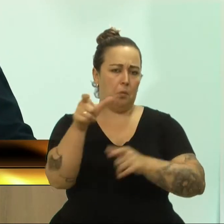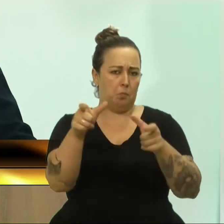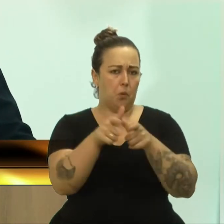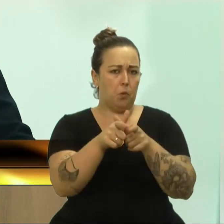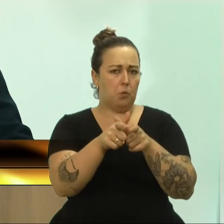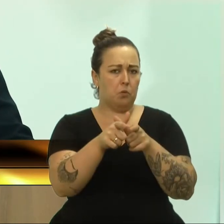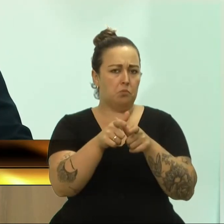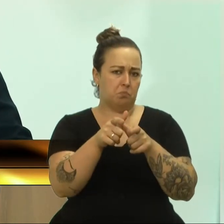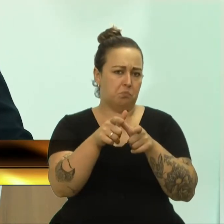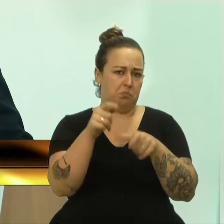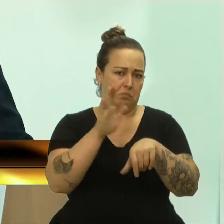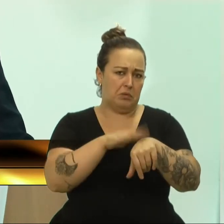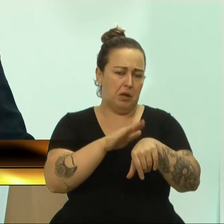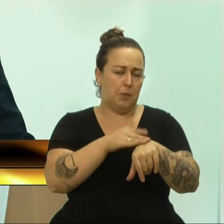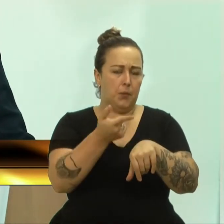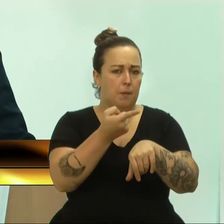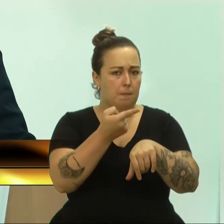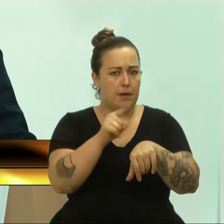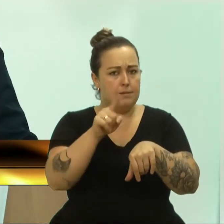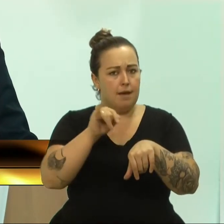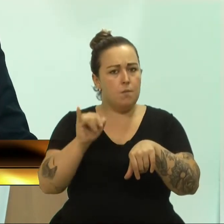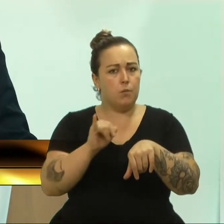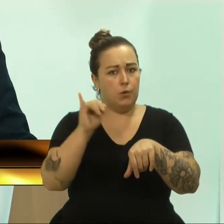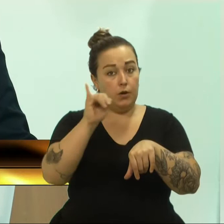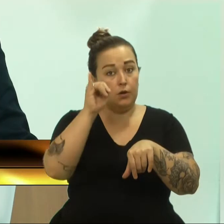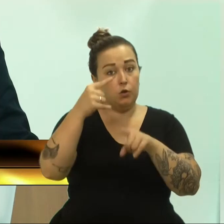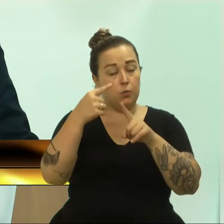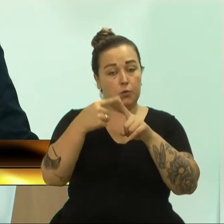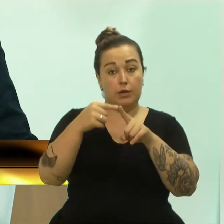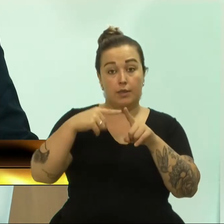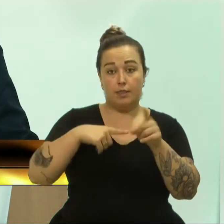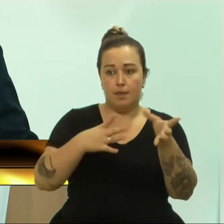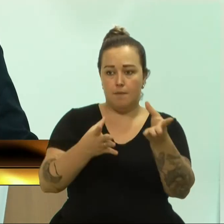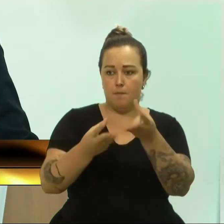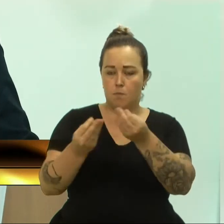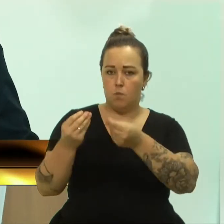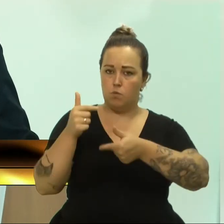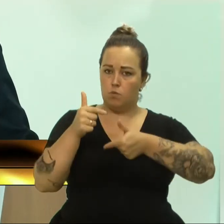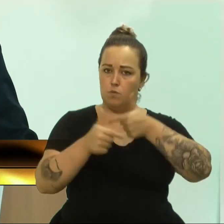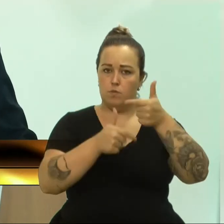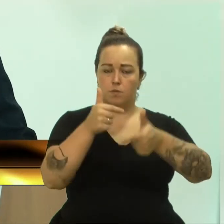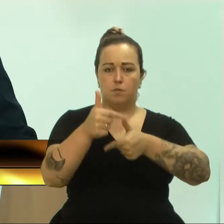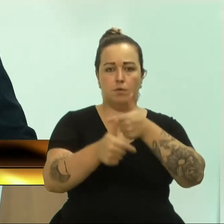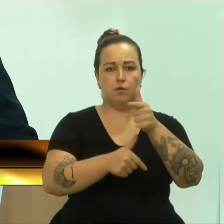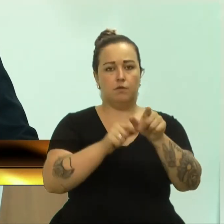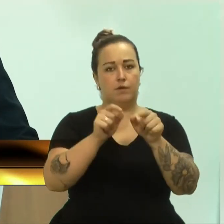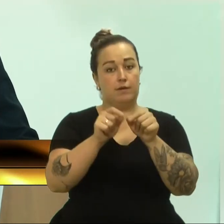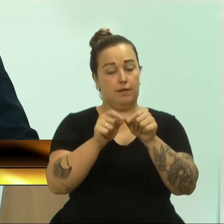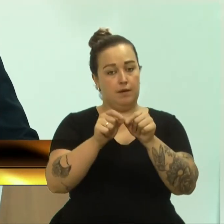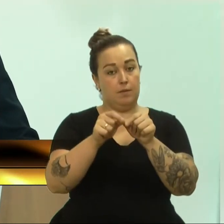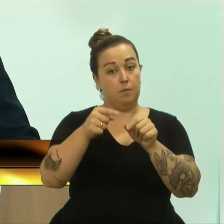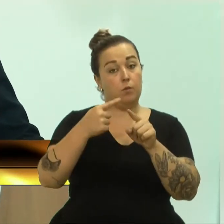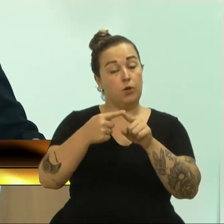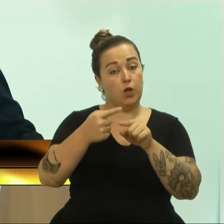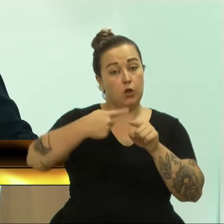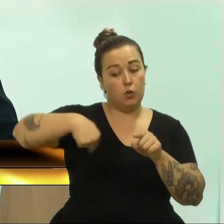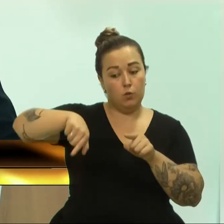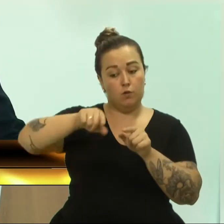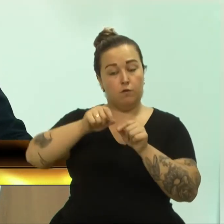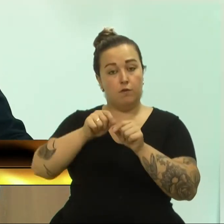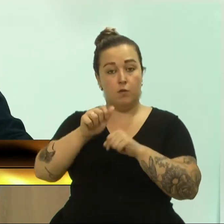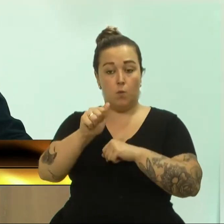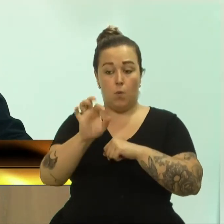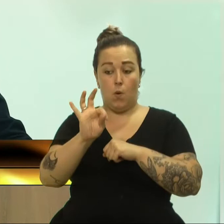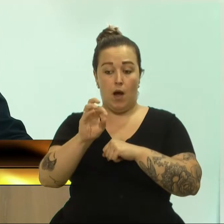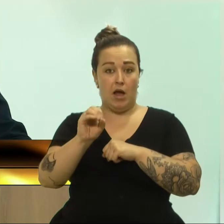responsabilidade, porque, excepcionalmente, nós estaremos fazendo um ato que nunca ocorreu